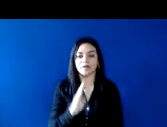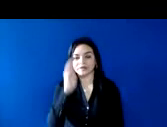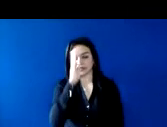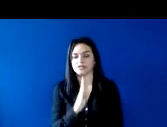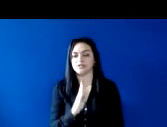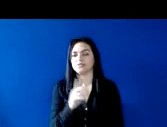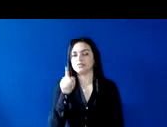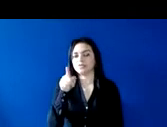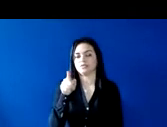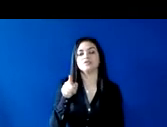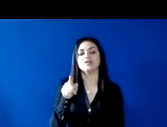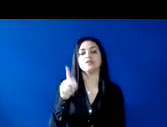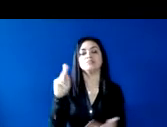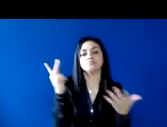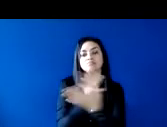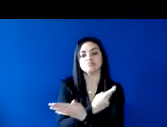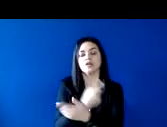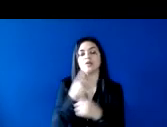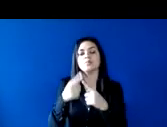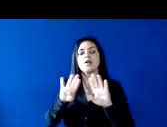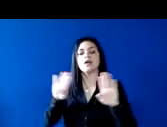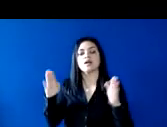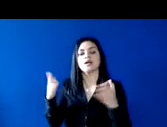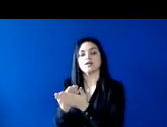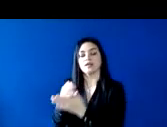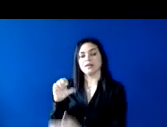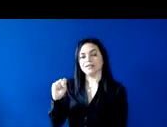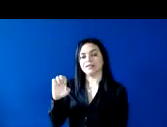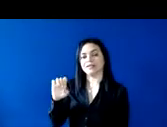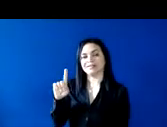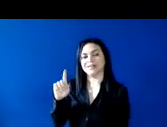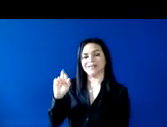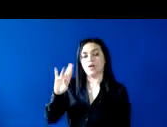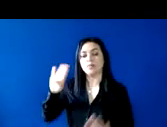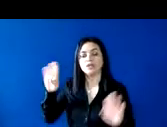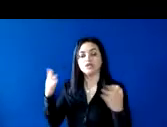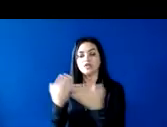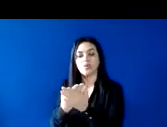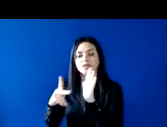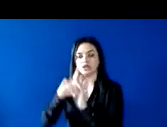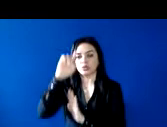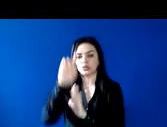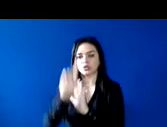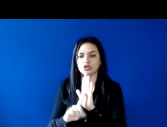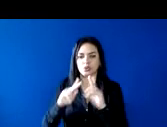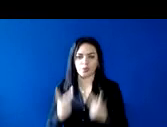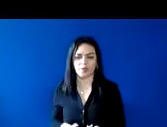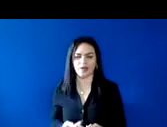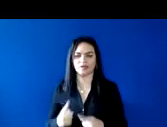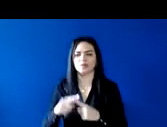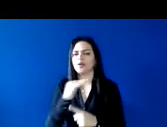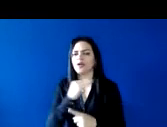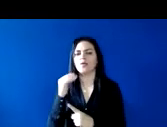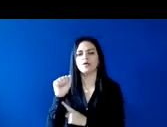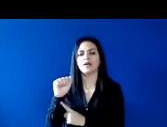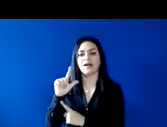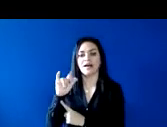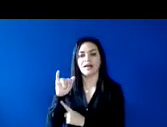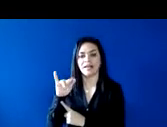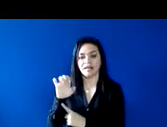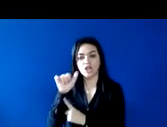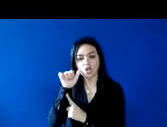penalizado pela CEDAW, por esse Comitê Internacional dos Direitos Humanos, né, pela morte de Aline, uma mulher negra,